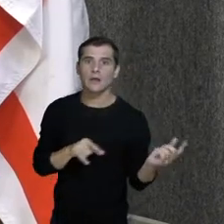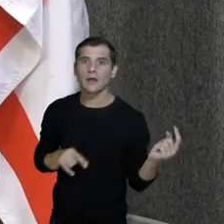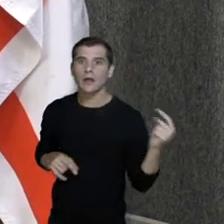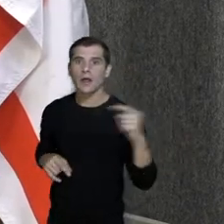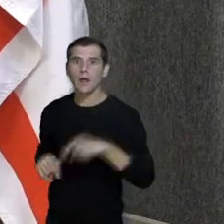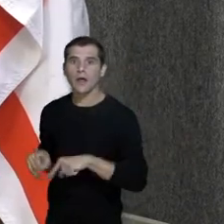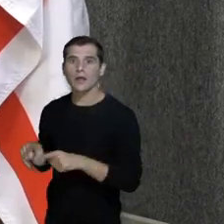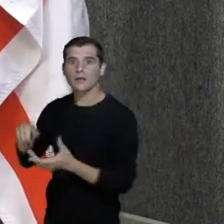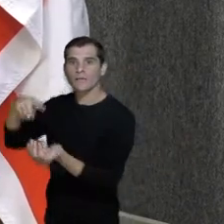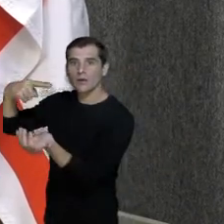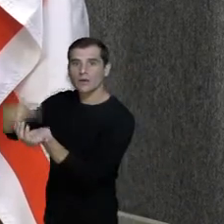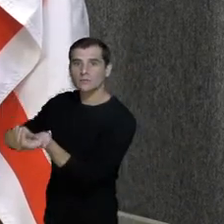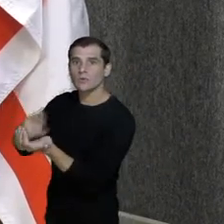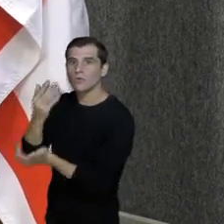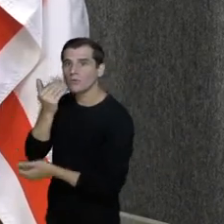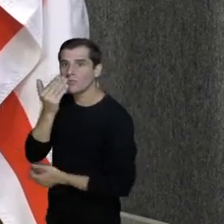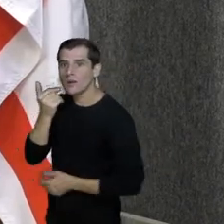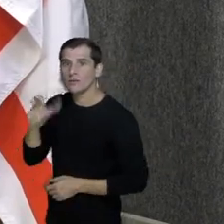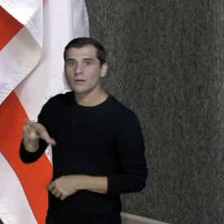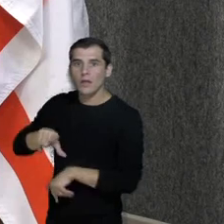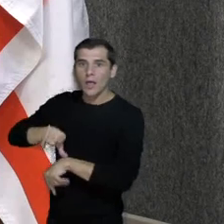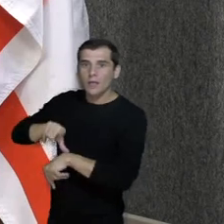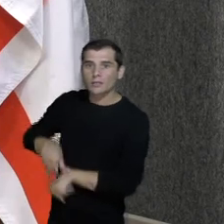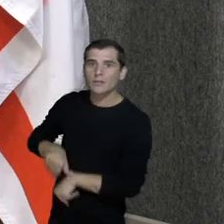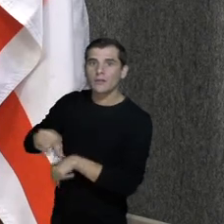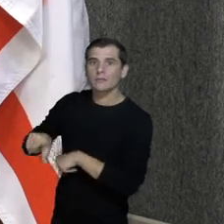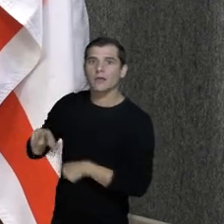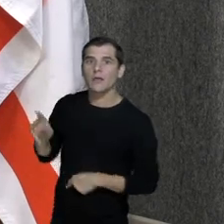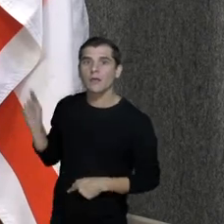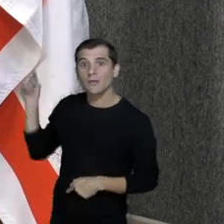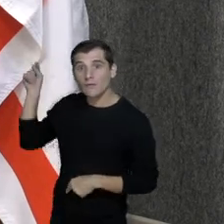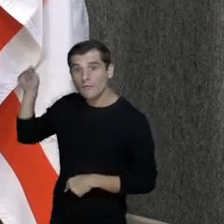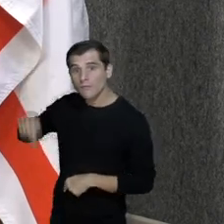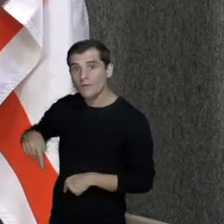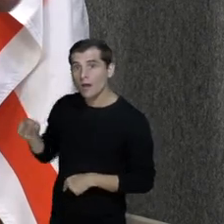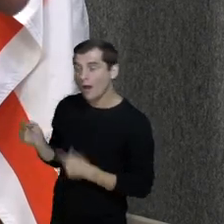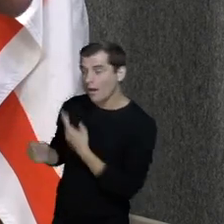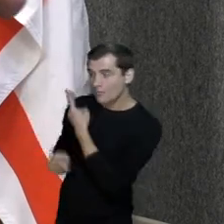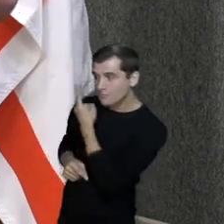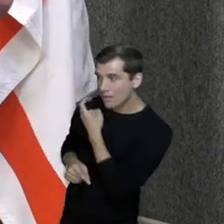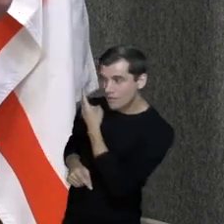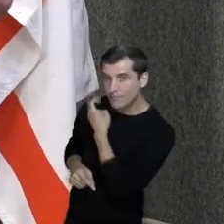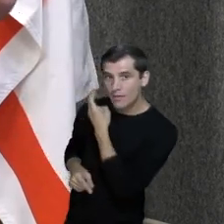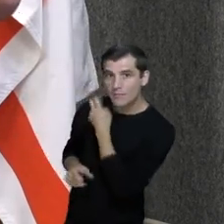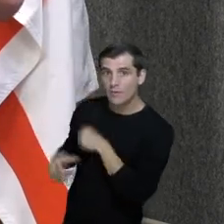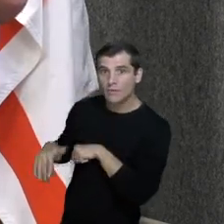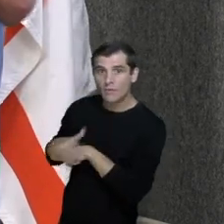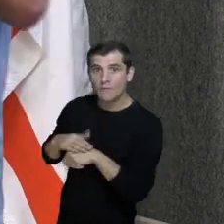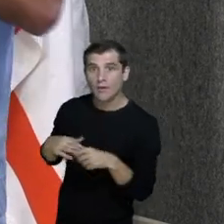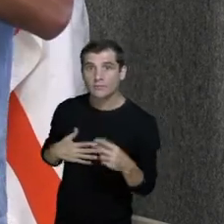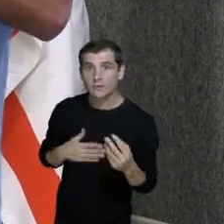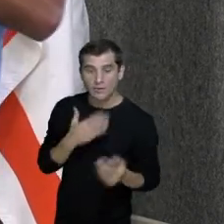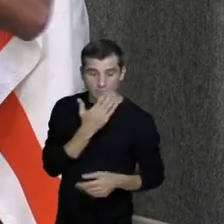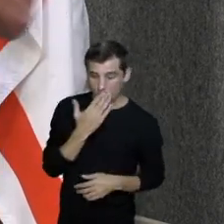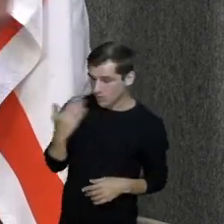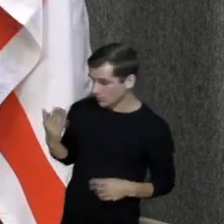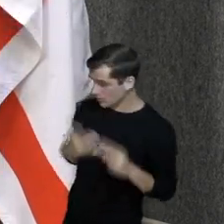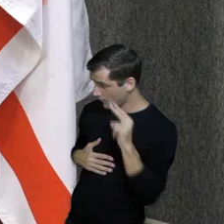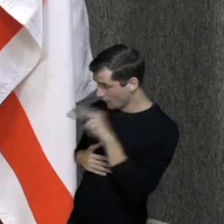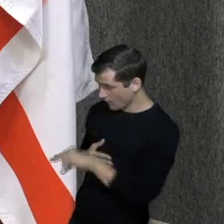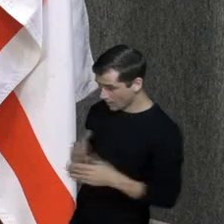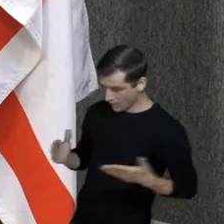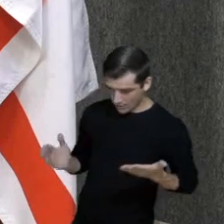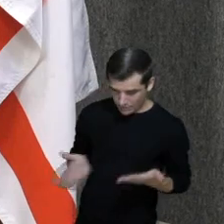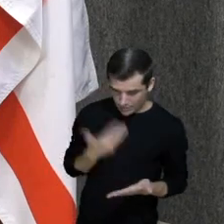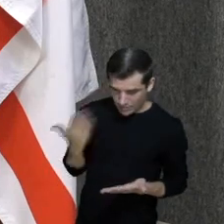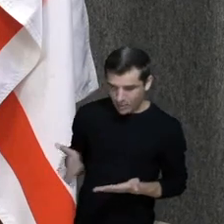mas ele tava ele tava atrasado e cara quis o destino que ele ouvisse aquela conversa ele pediu para olhar a pasta e